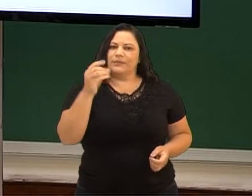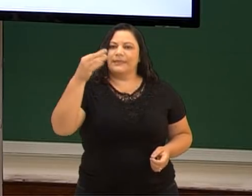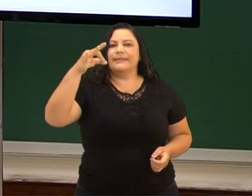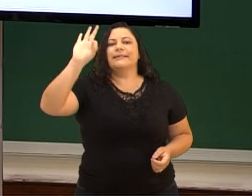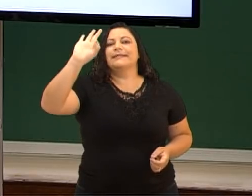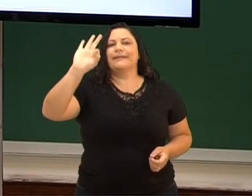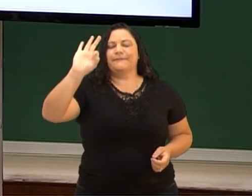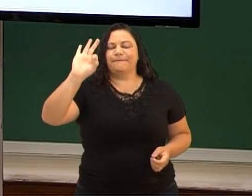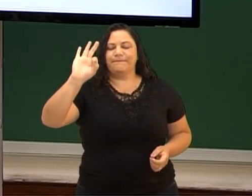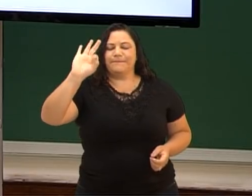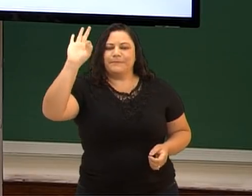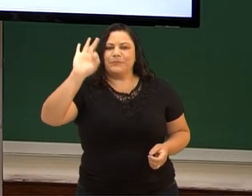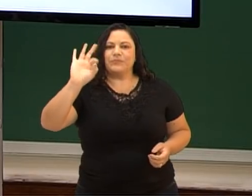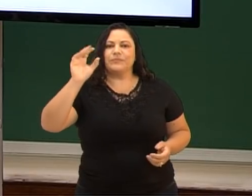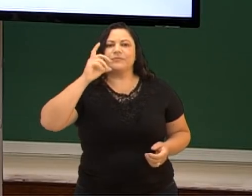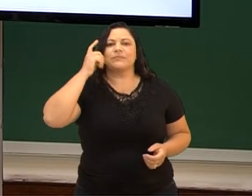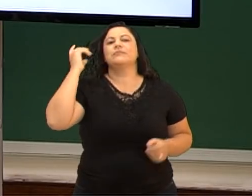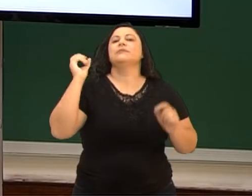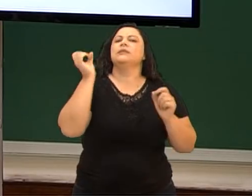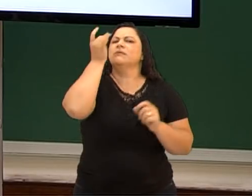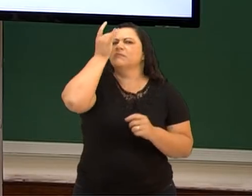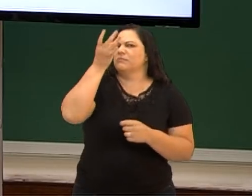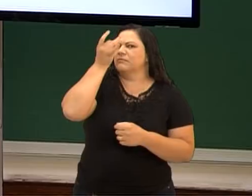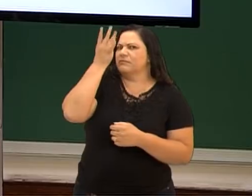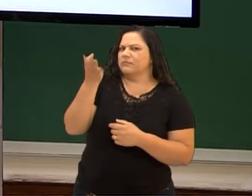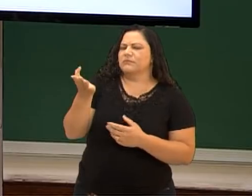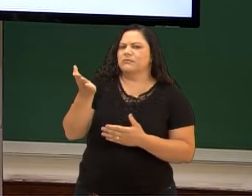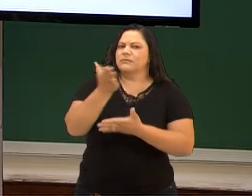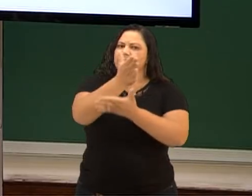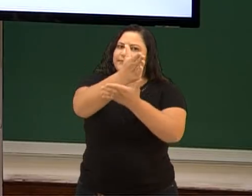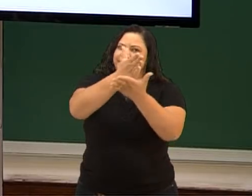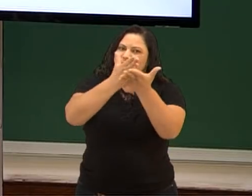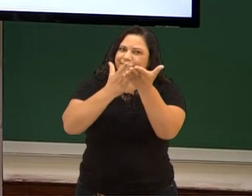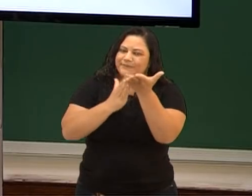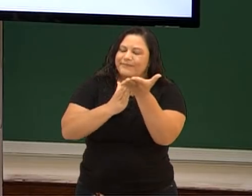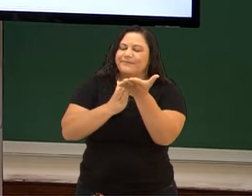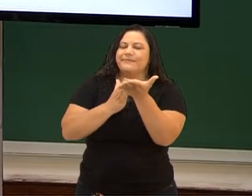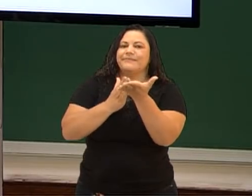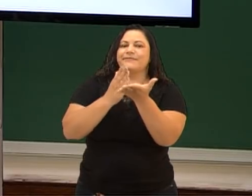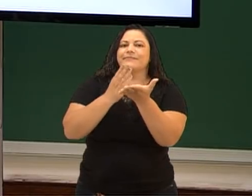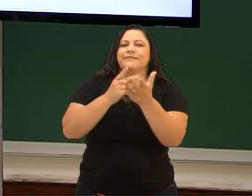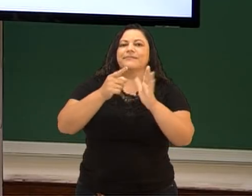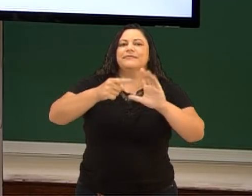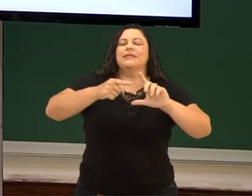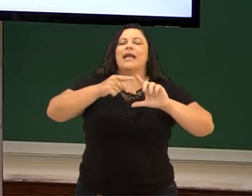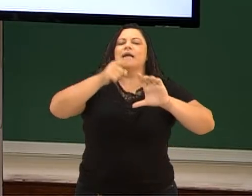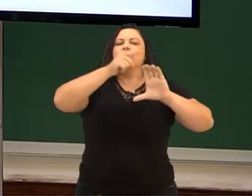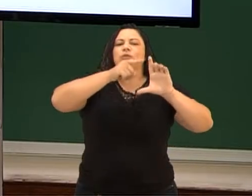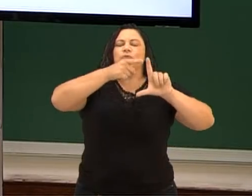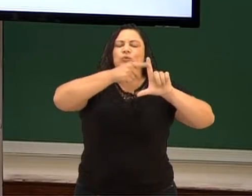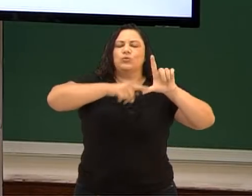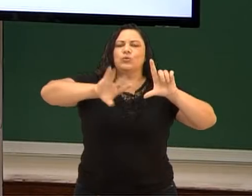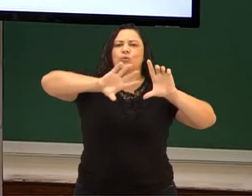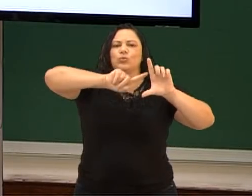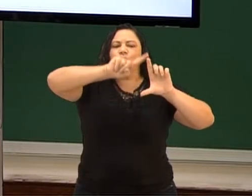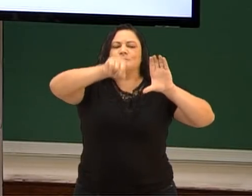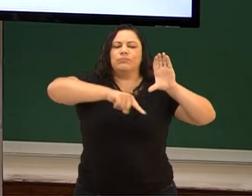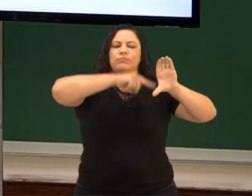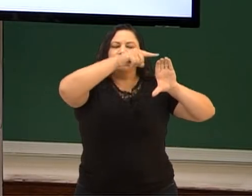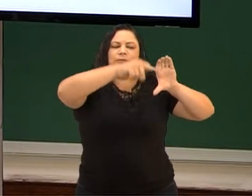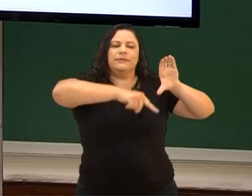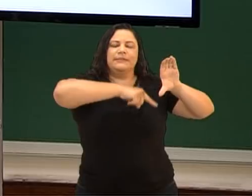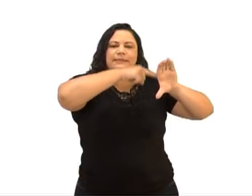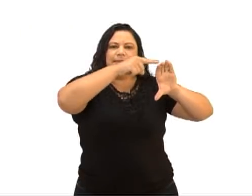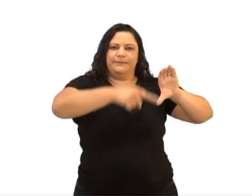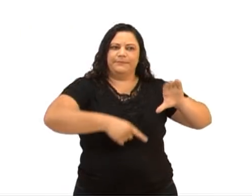é o mais fácil para vocês representarem, né? Que é a metade do nosso círculo lá no gráfico de setores. Então, o